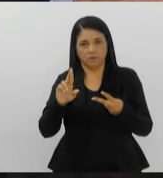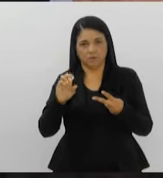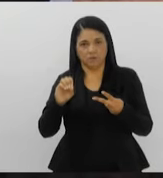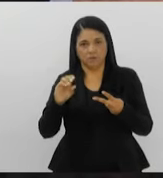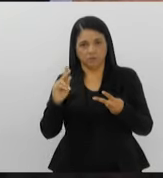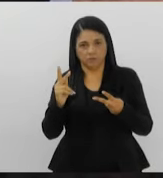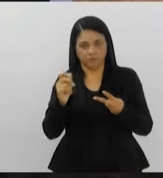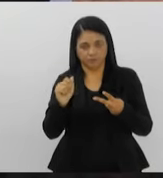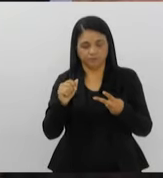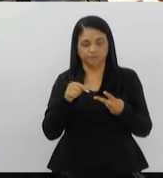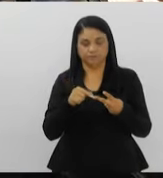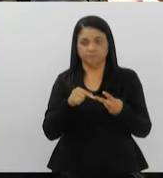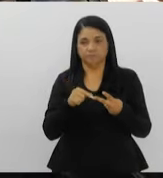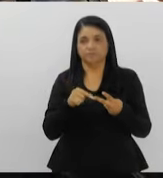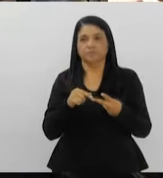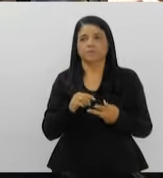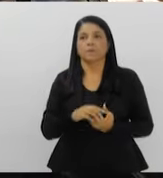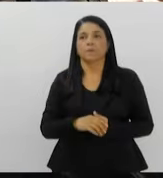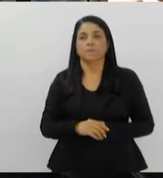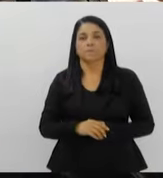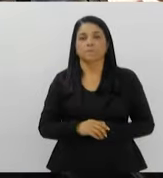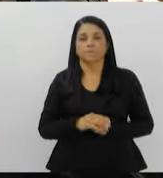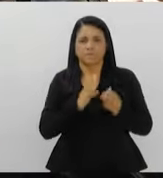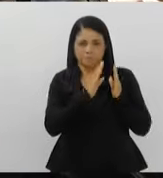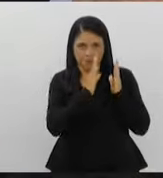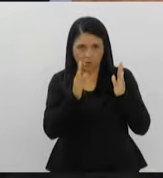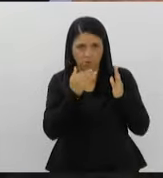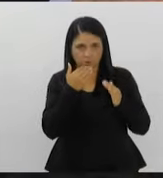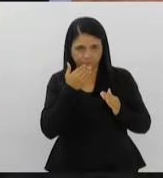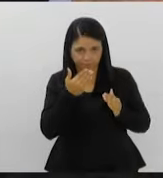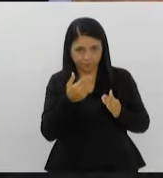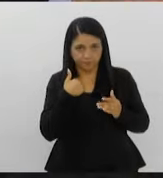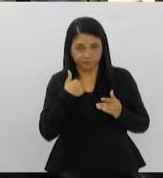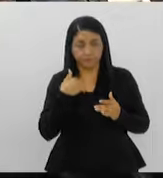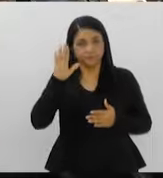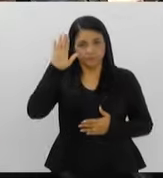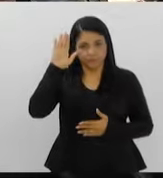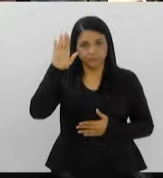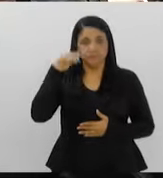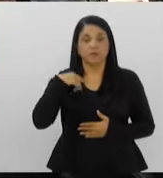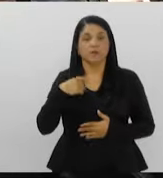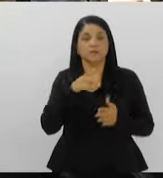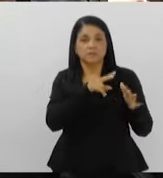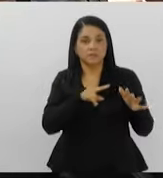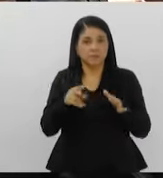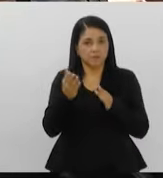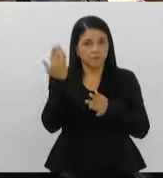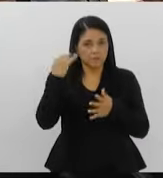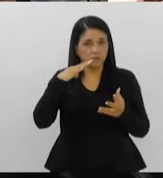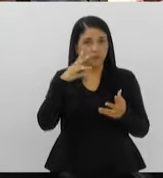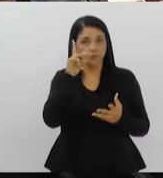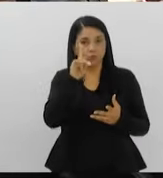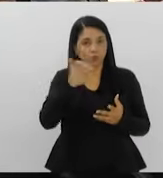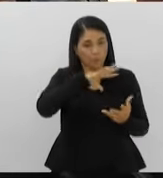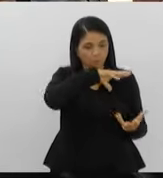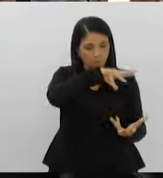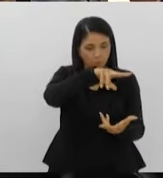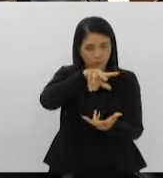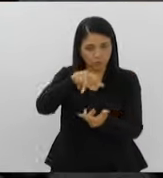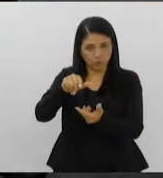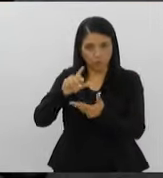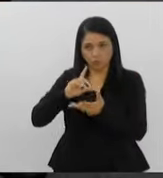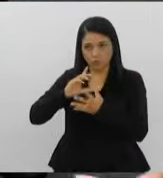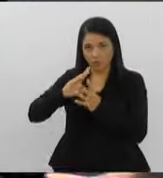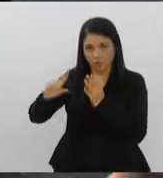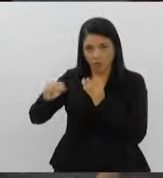Senhor presidente, me permite um pela ordem? Por favor. Semana passada ocorreu o Dia Mundial do Refúgio. Um